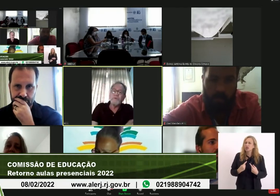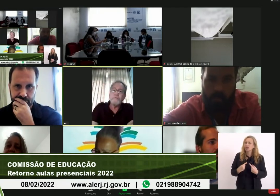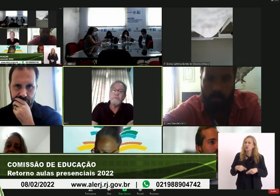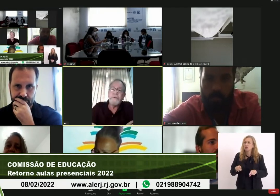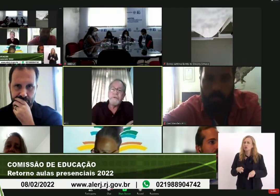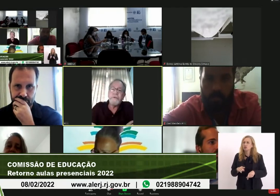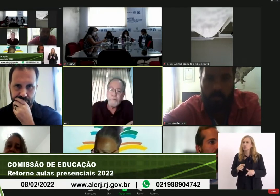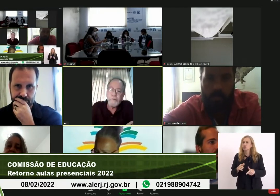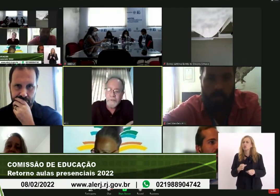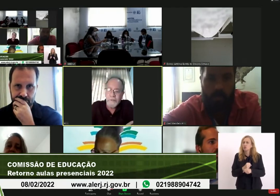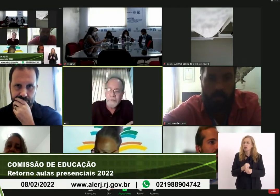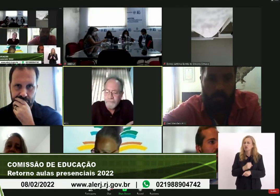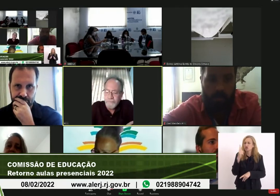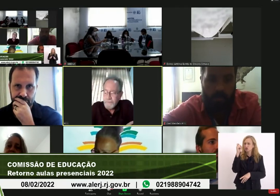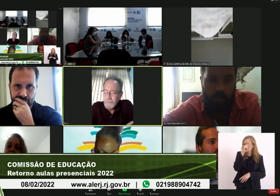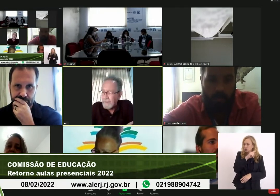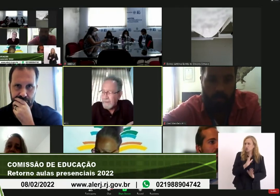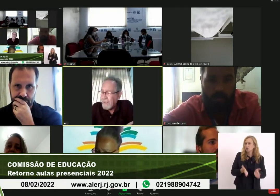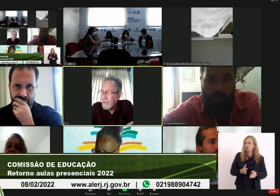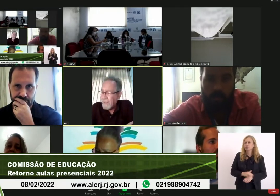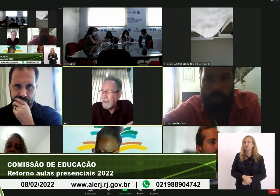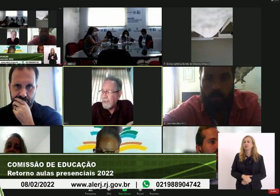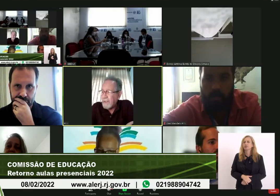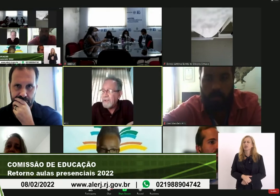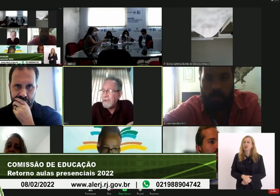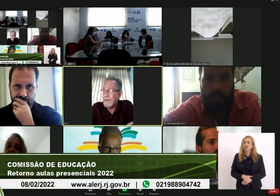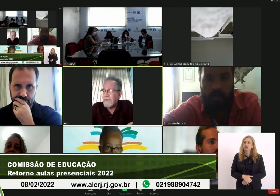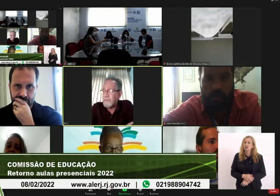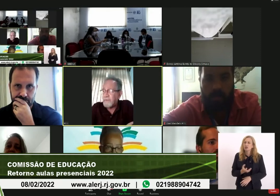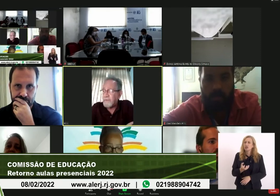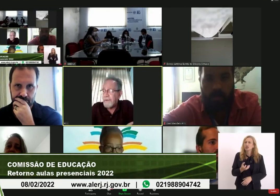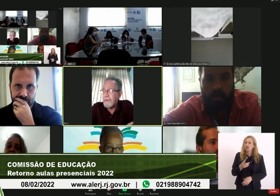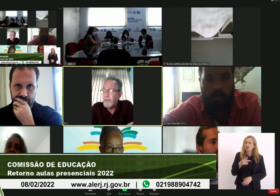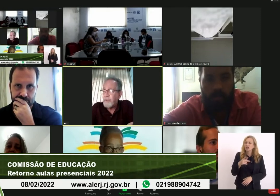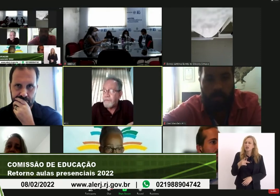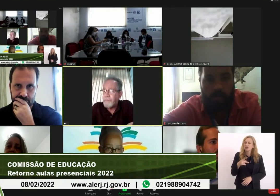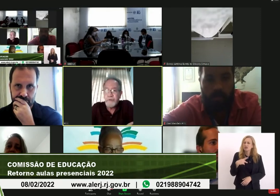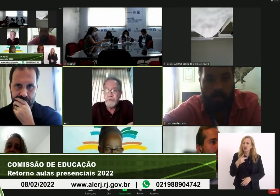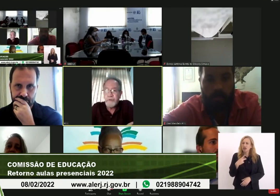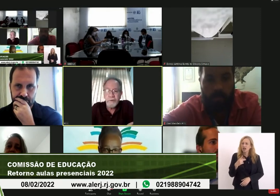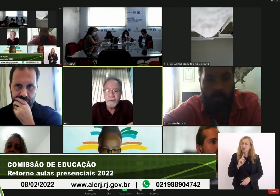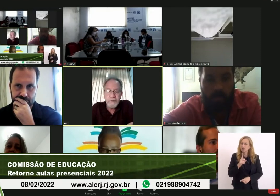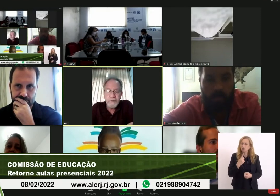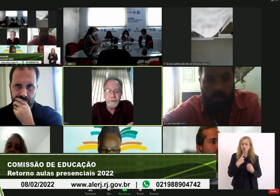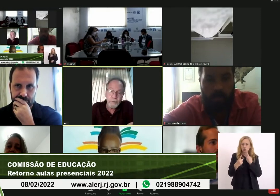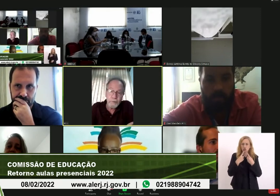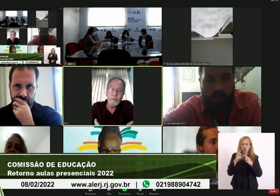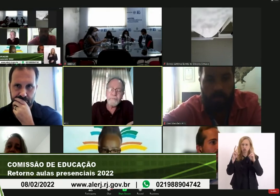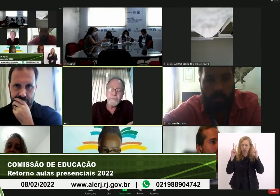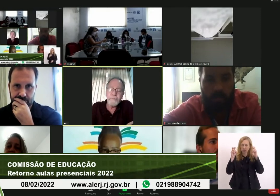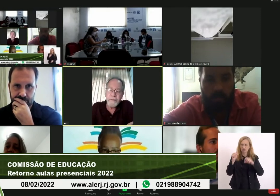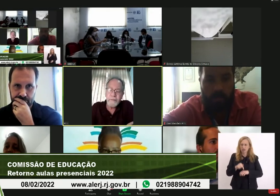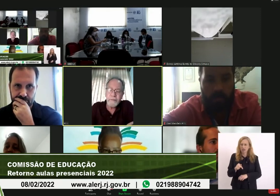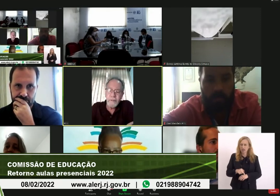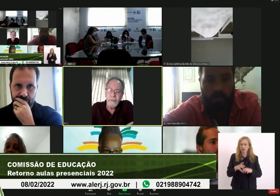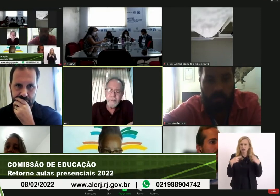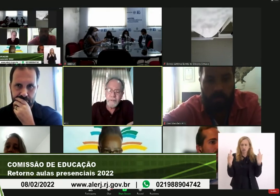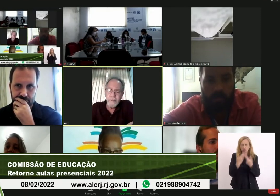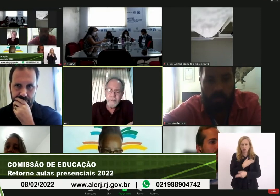ser de muitas dificuldades. Eu queria, Flávio, muito do que foi discutido aqui, numa audiência